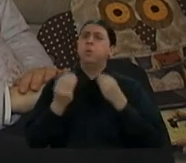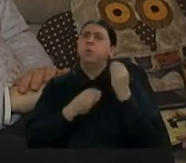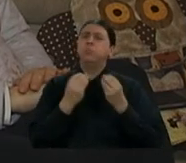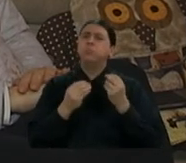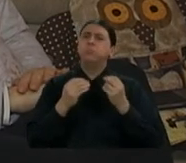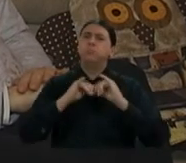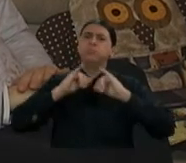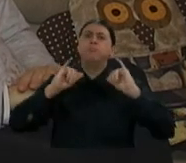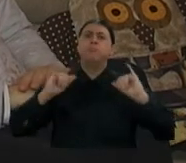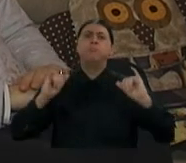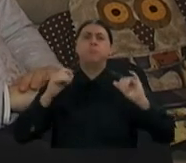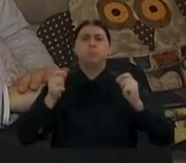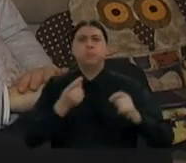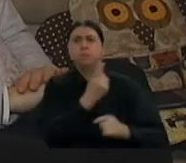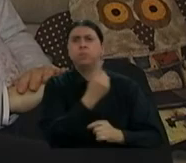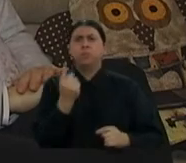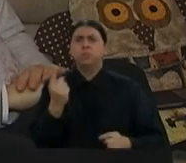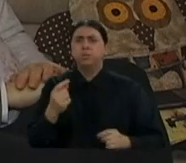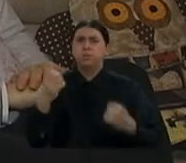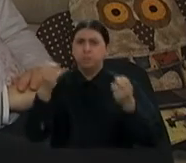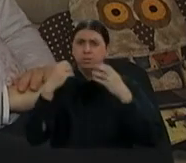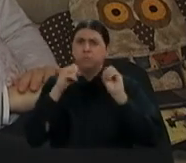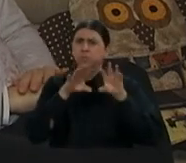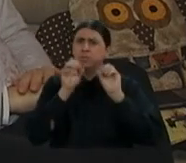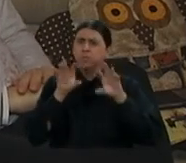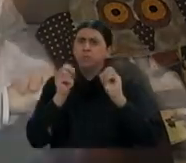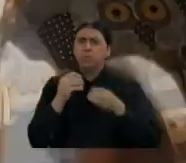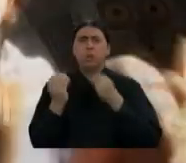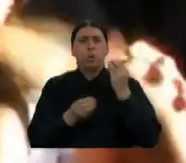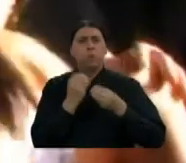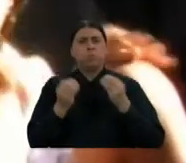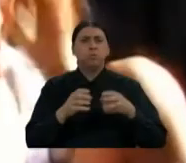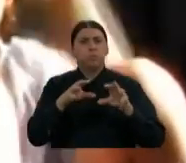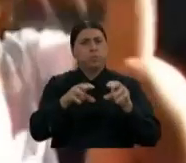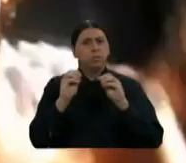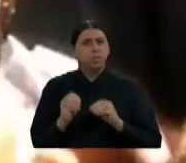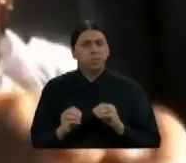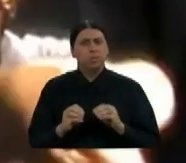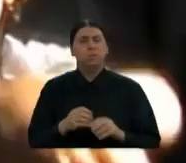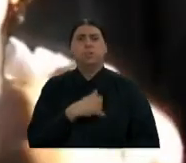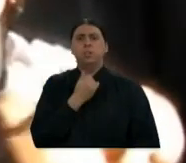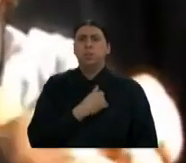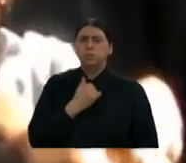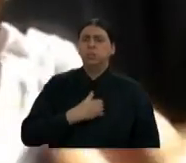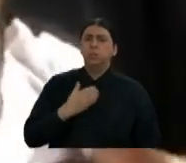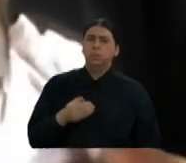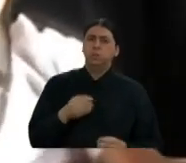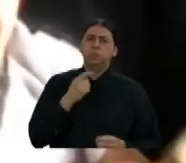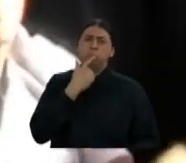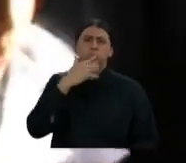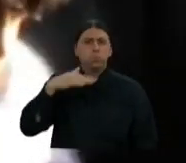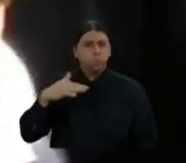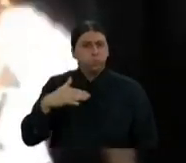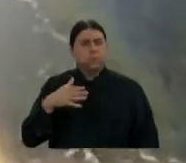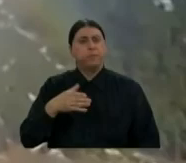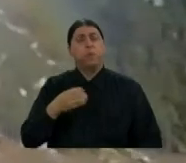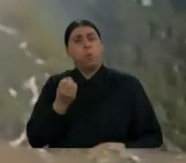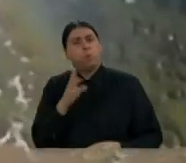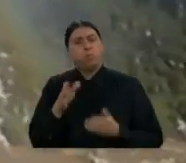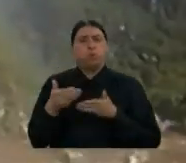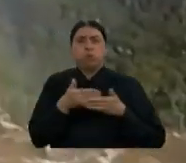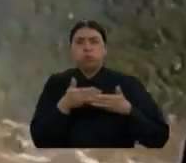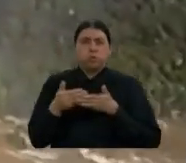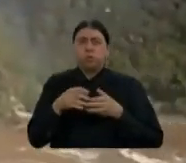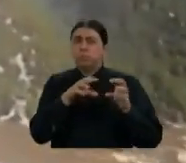dão geralmente o pessoal que é bem novinhos recém-nascido né e vocês